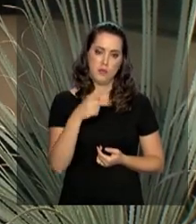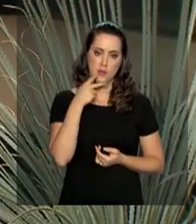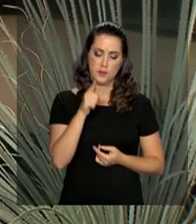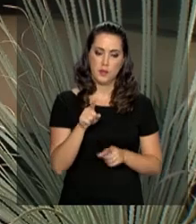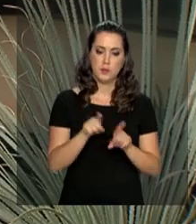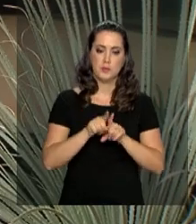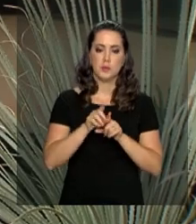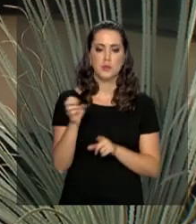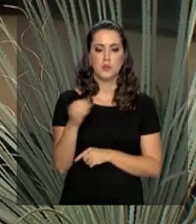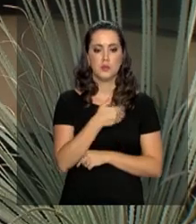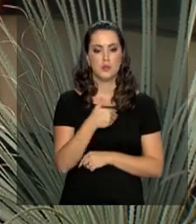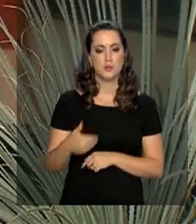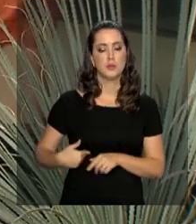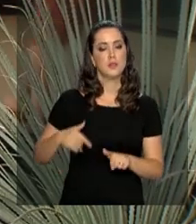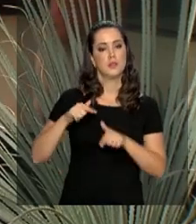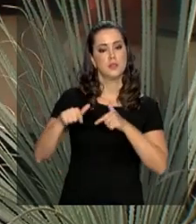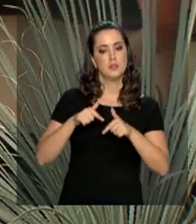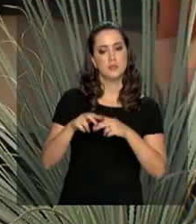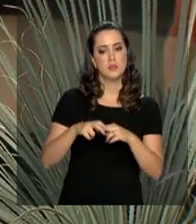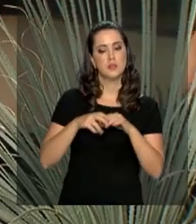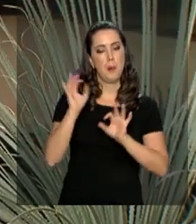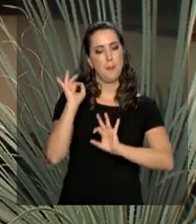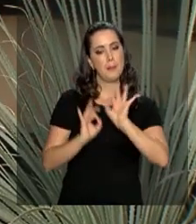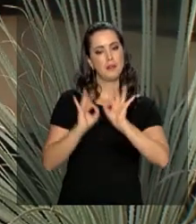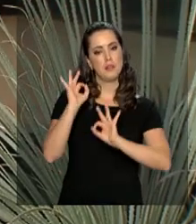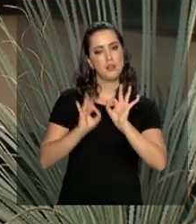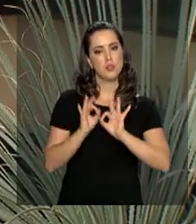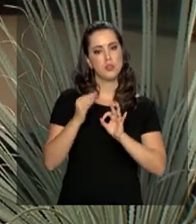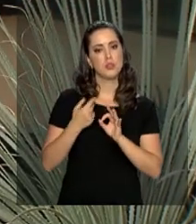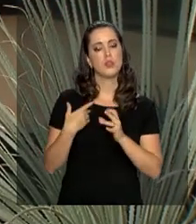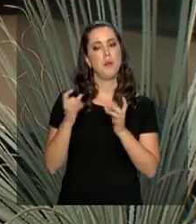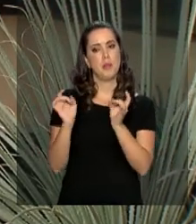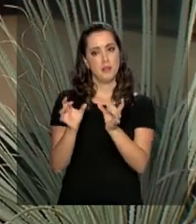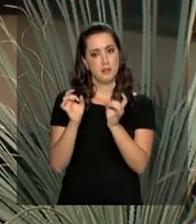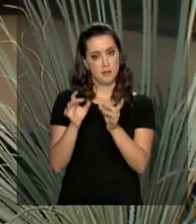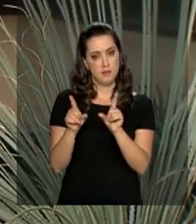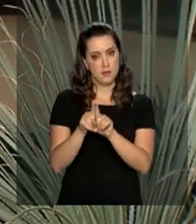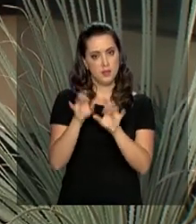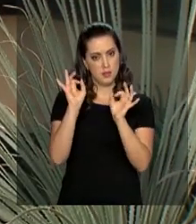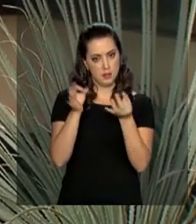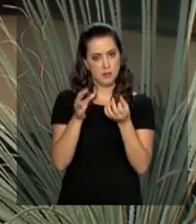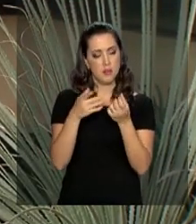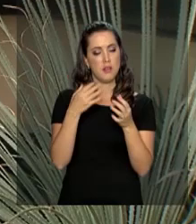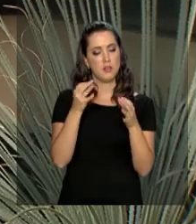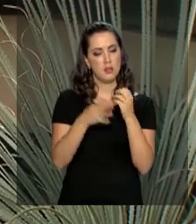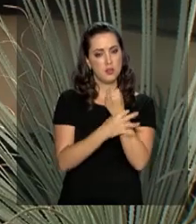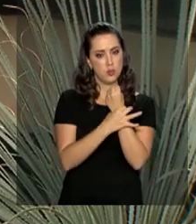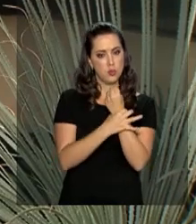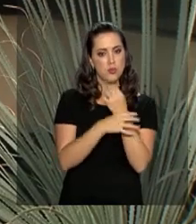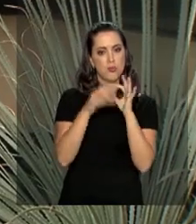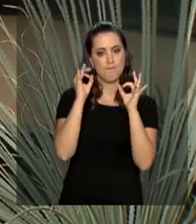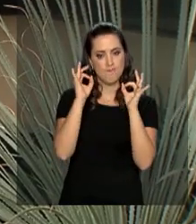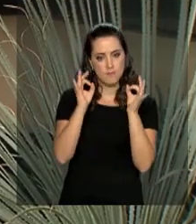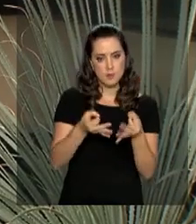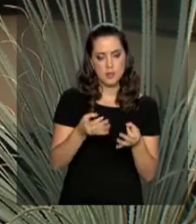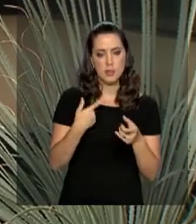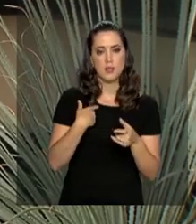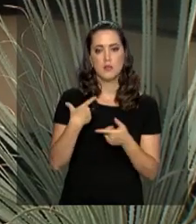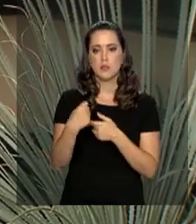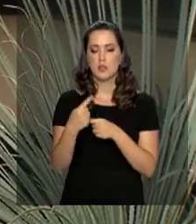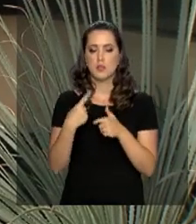o novo governo vai trabalhar com planejamento e licitações com garantia jurídica e com saídas para problemas